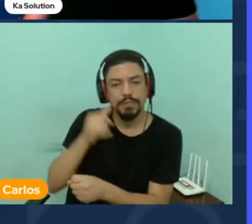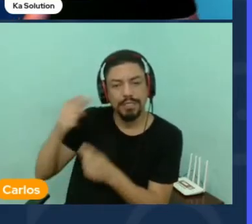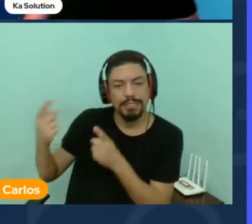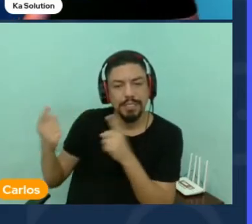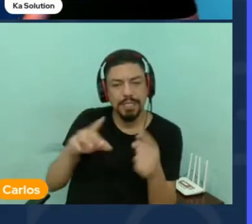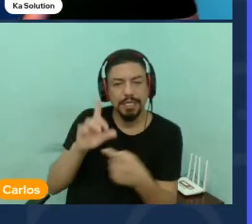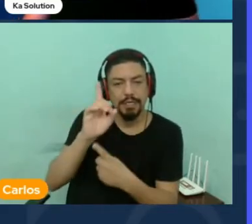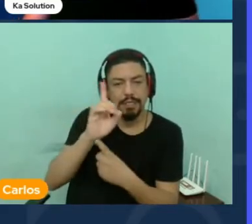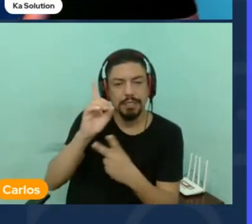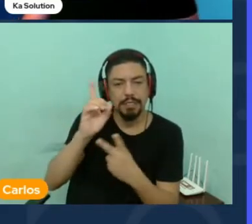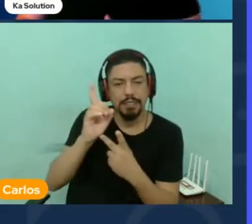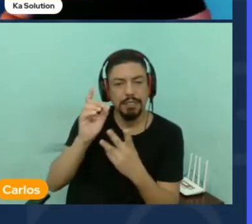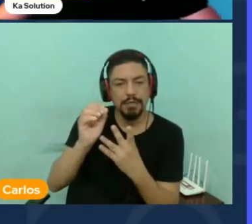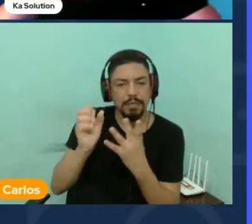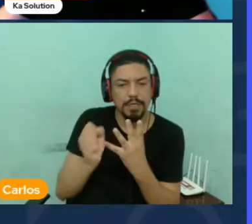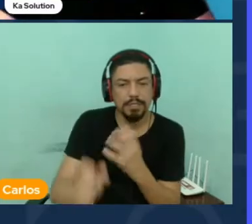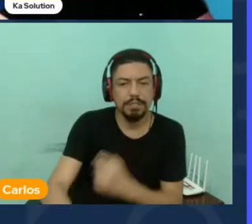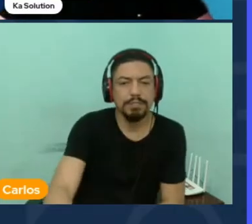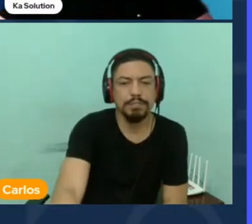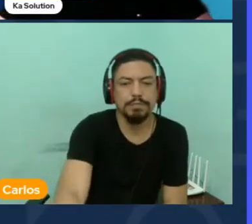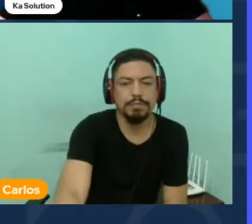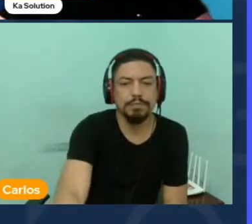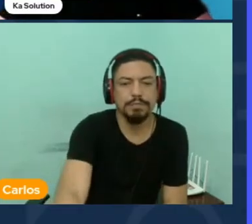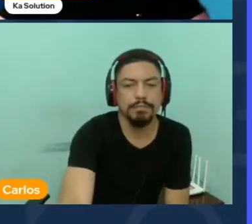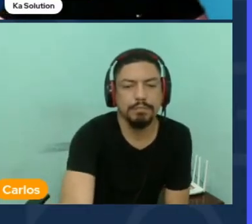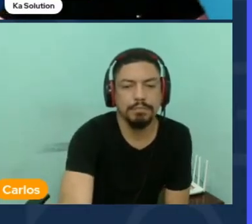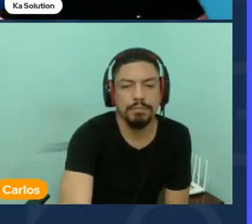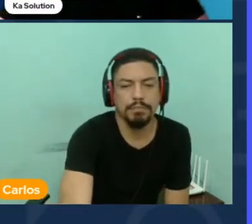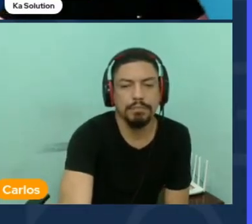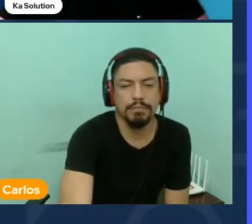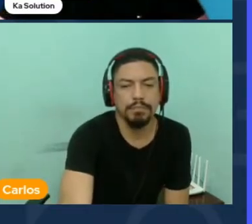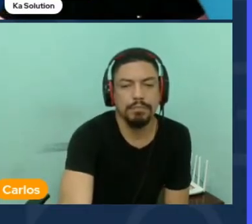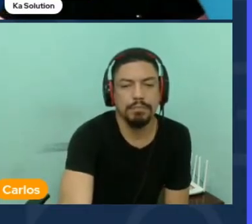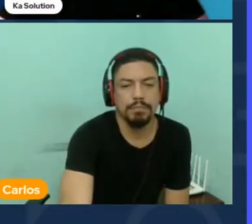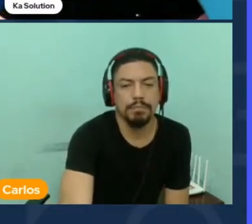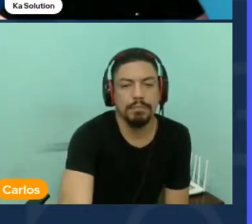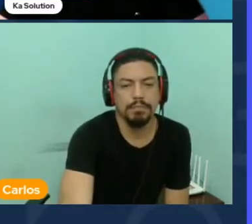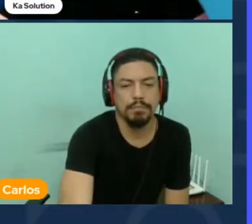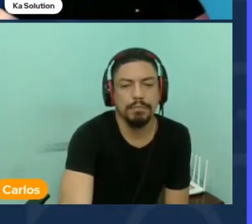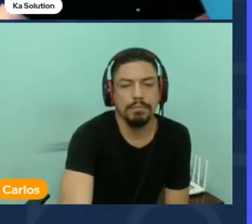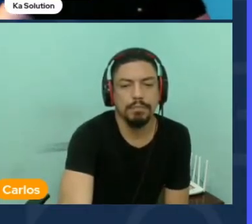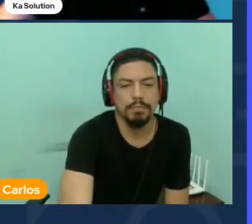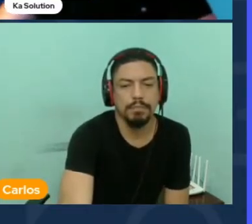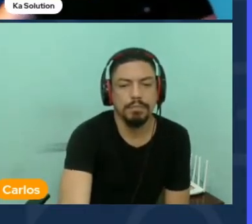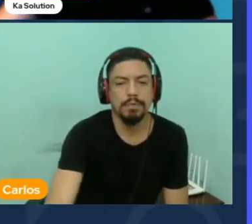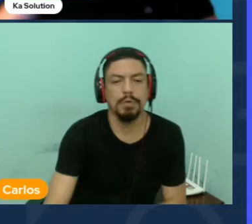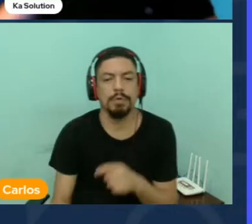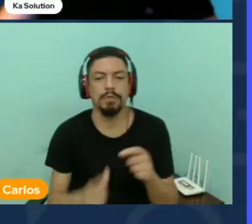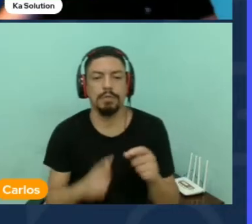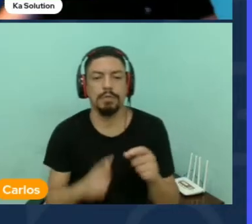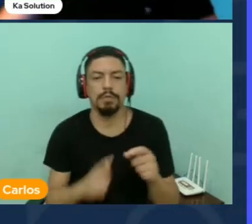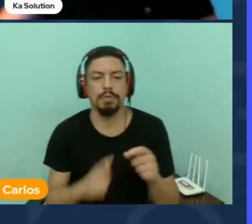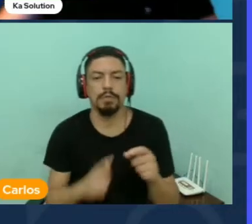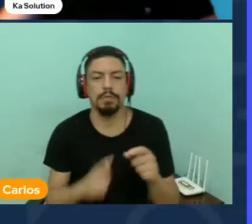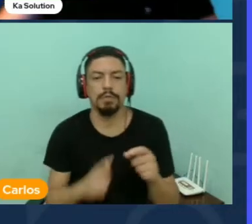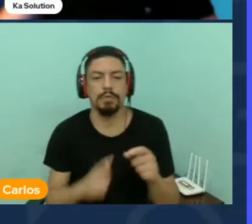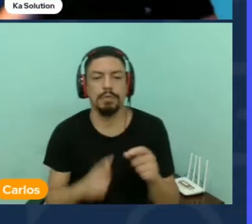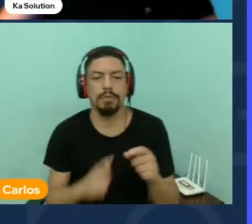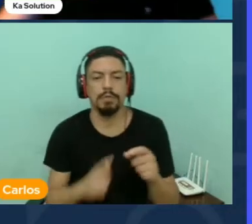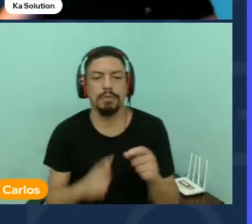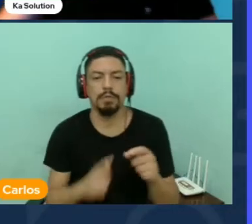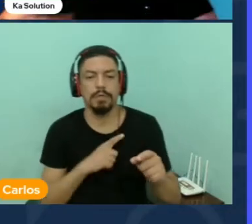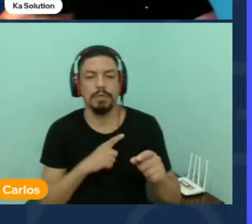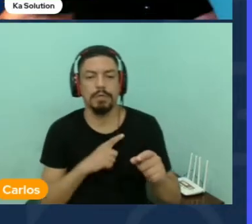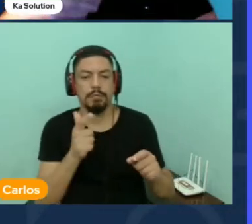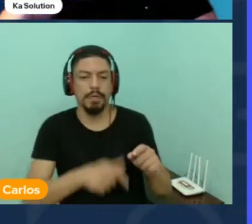ataque. A gente tem também o Web Application Firewall, que é um firewall mesmo, onde eu vou